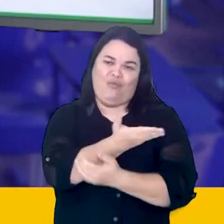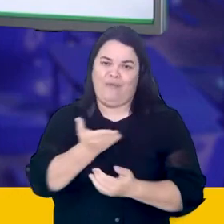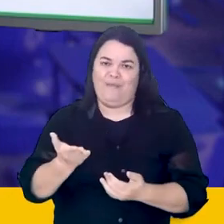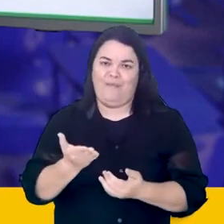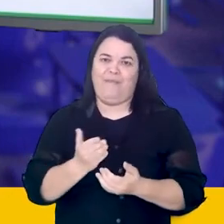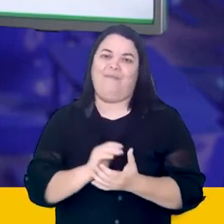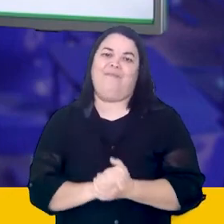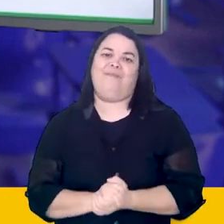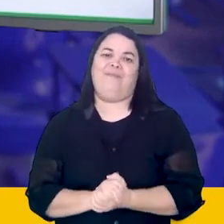Um